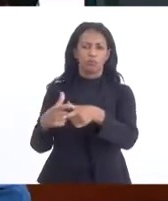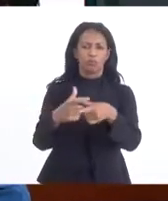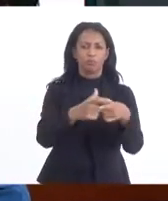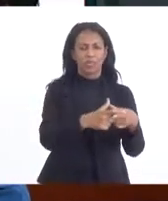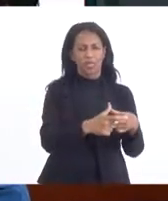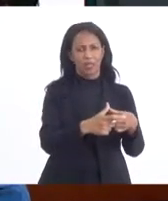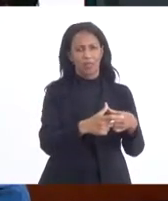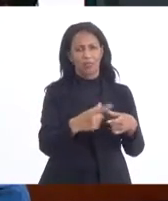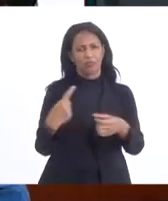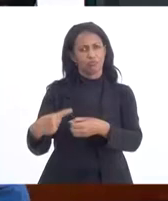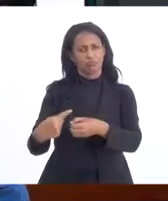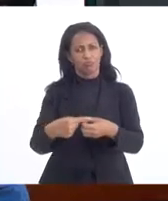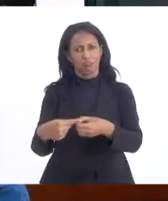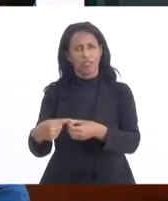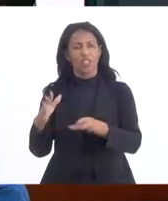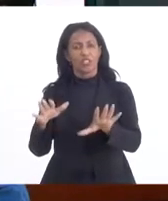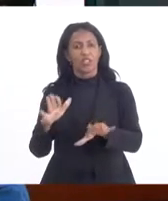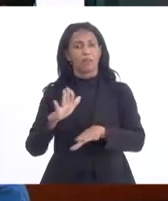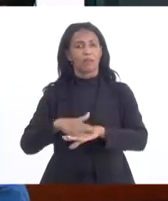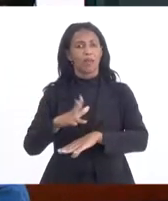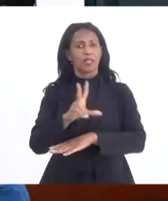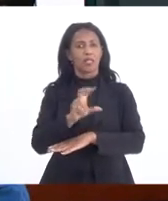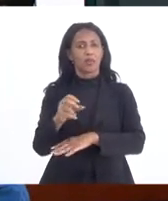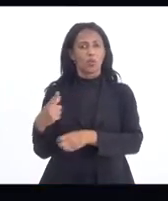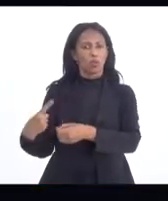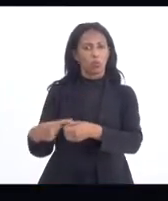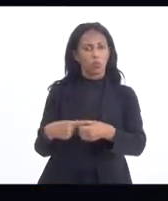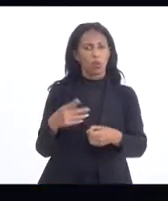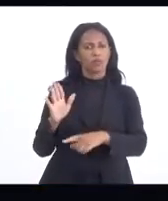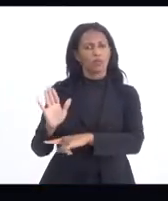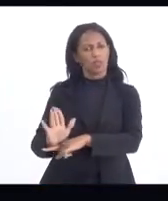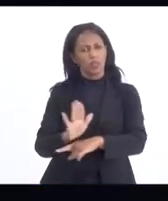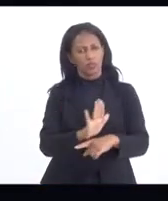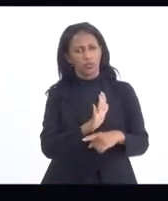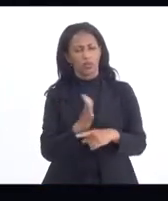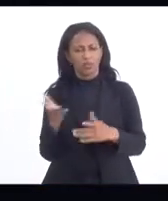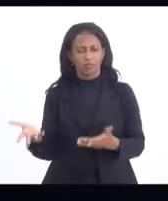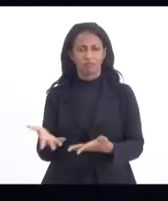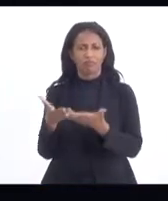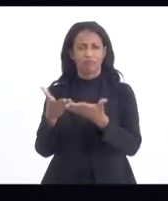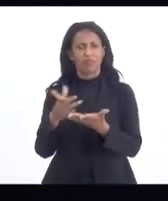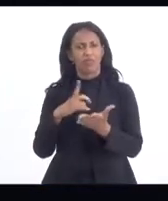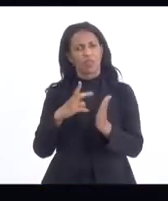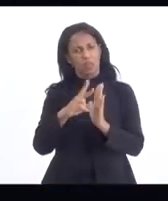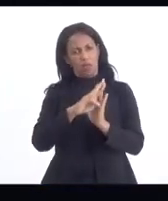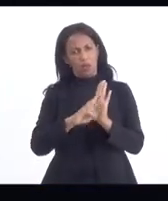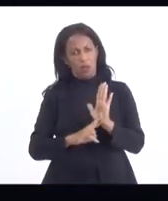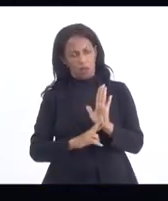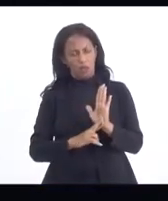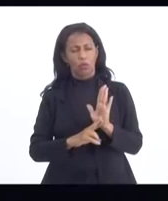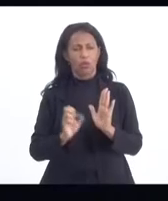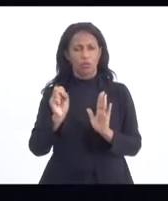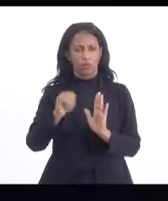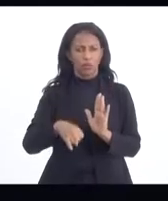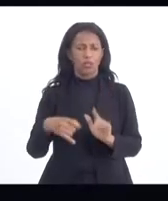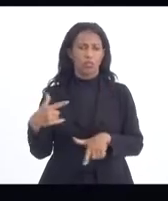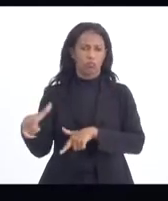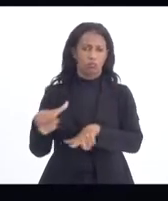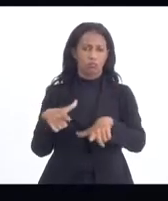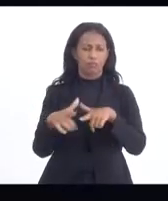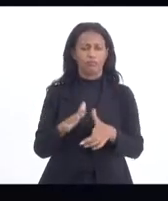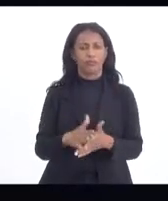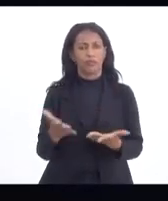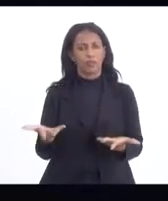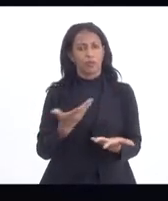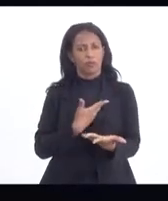municípios. E já temos mais de 50 municípios sendo atendidos. Vossa Excelência vai receber um relatório fotográfico de trabalho. Então,